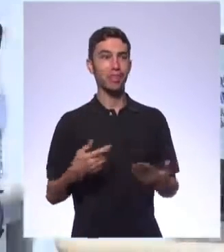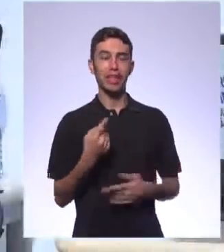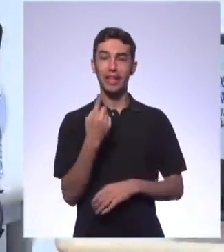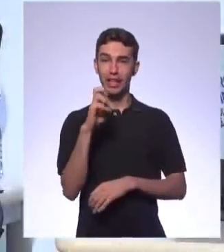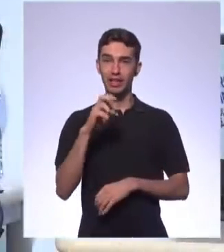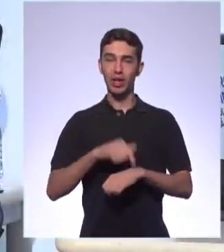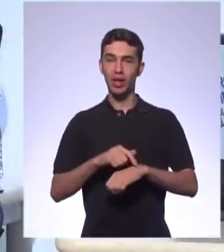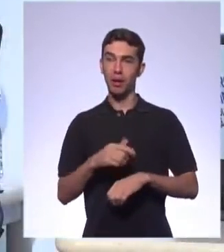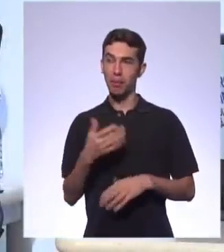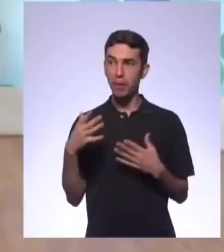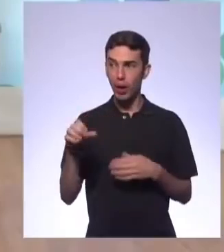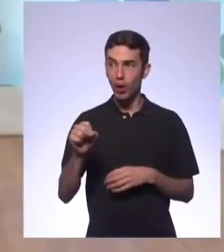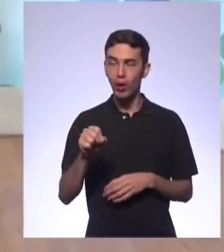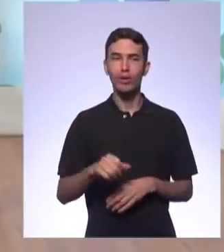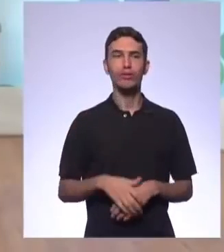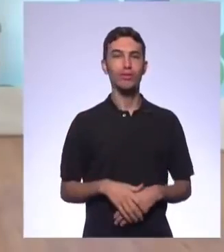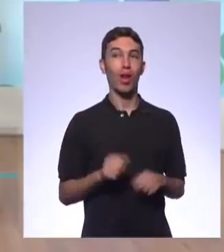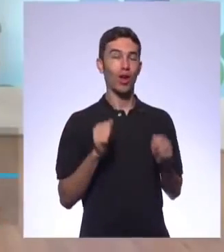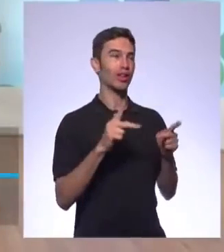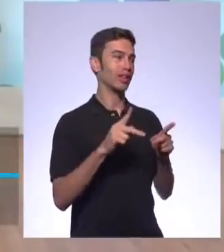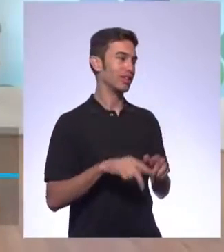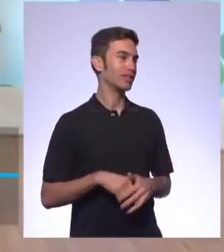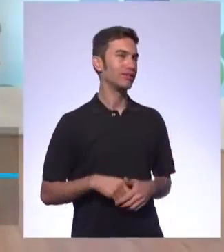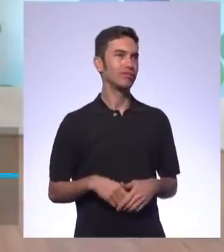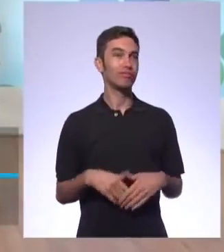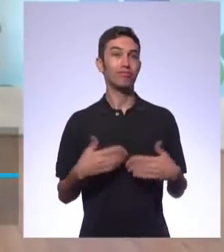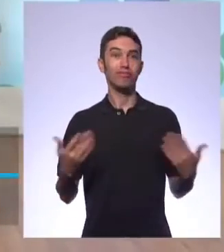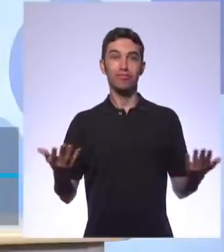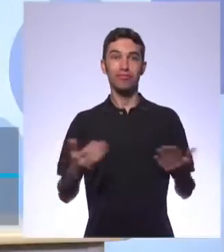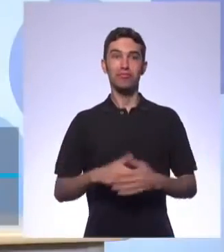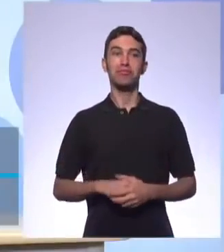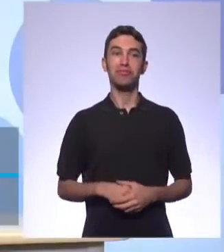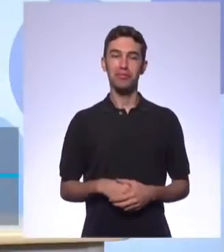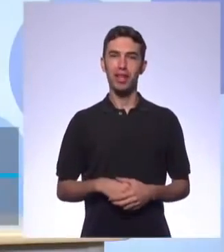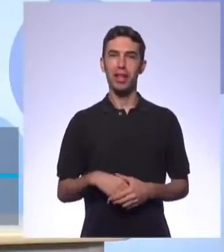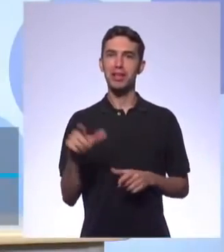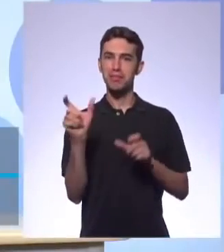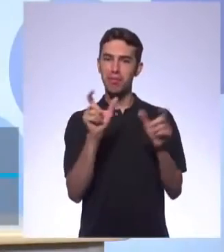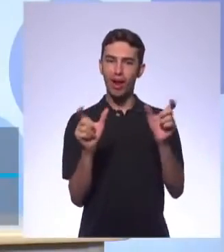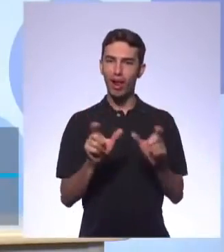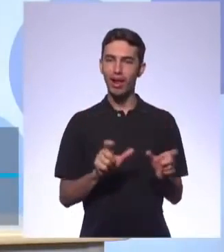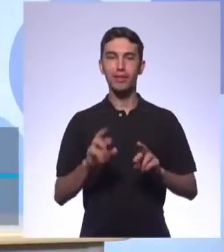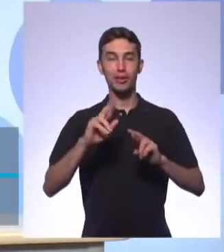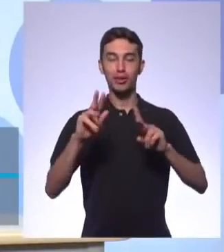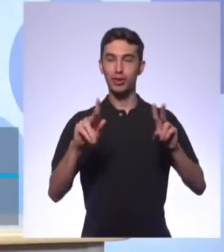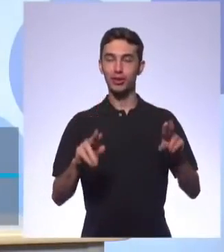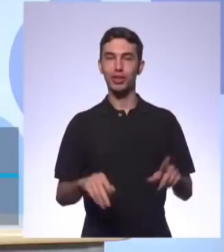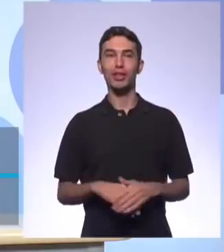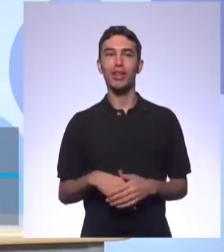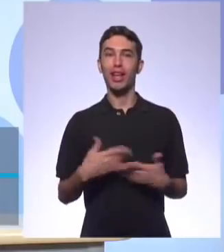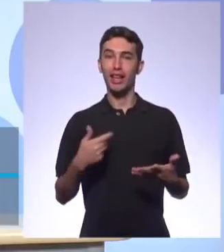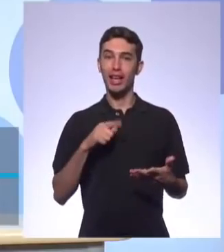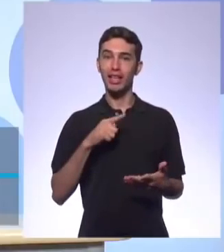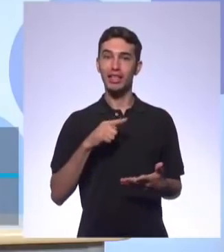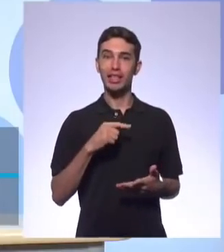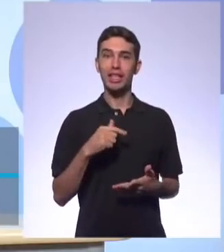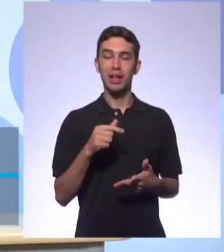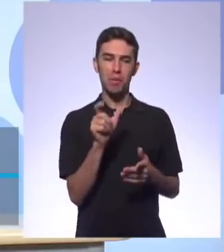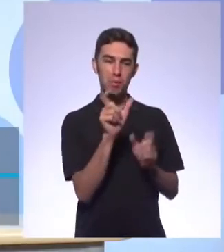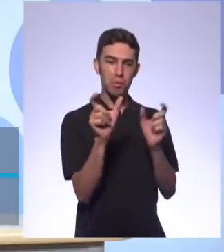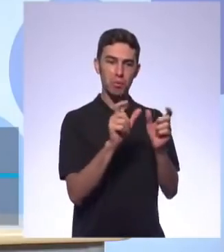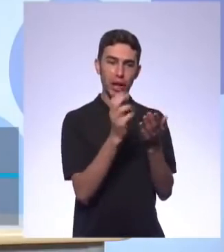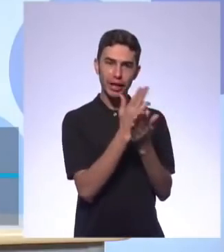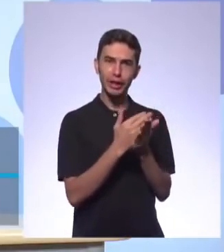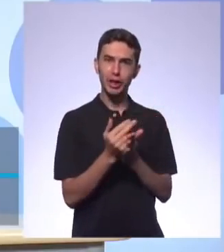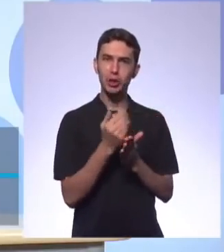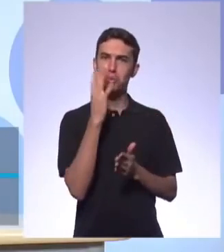muito, certo? Não, eu ainda falo Você fala mais. o quê daí? Você é louco, meu, eu ainda Pode falo ir pá, mais. pode ir pá. Não, eu ainda falo que tá escrito bonitinho,